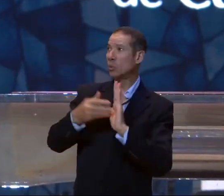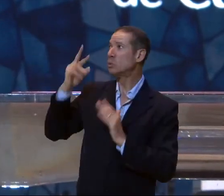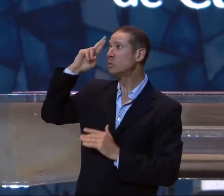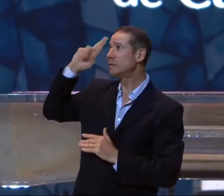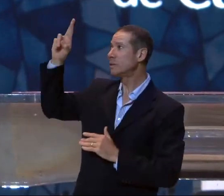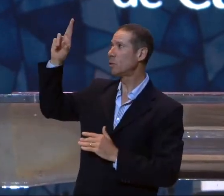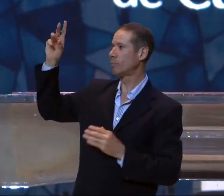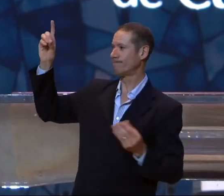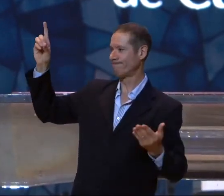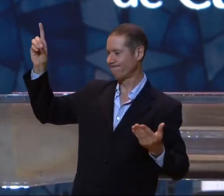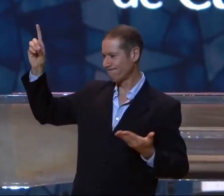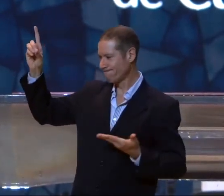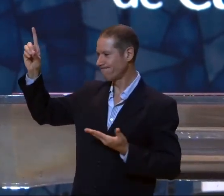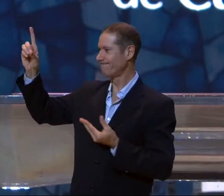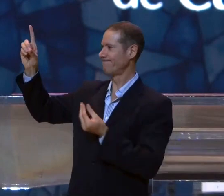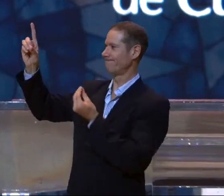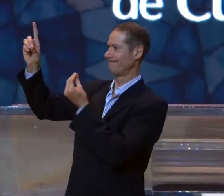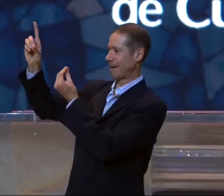resolver.